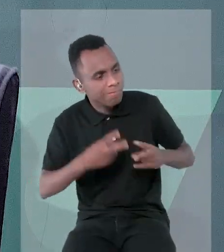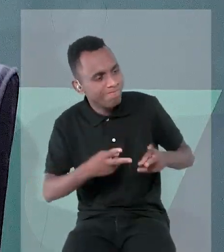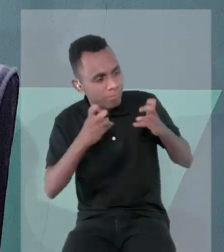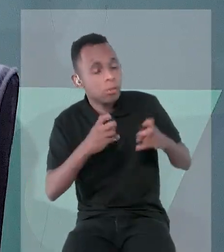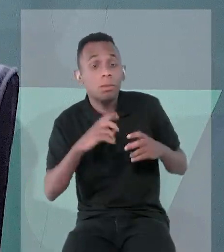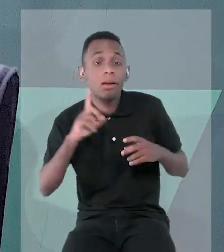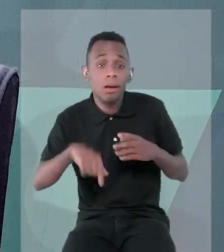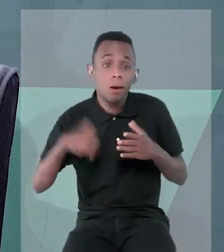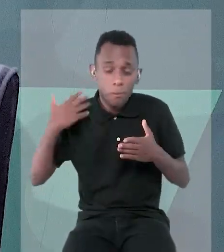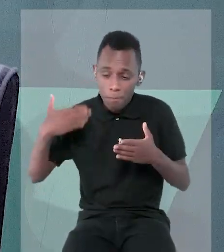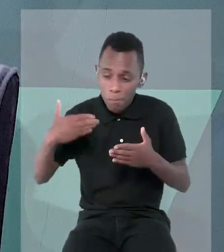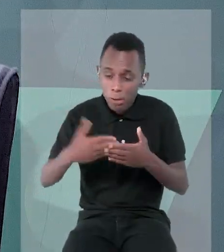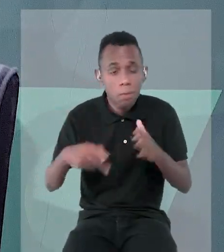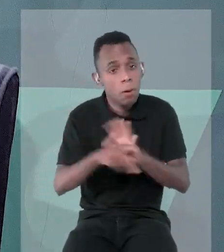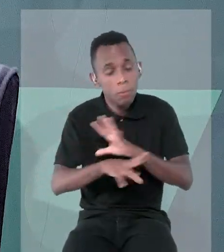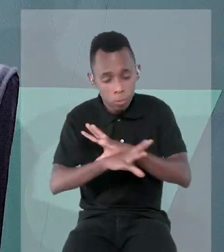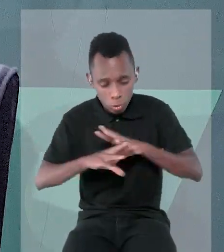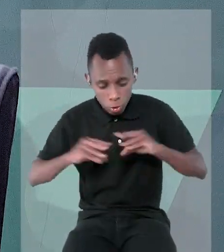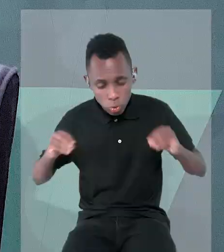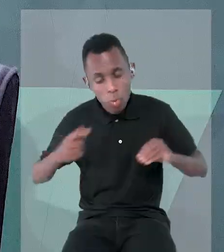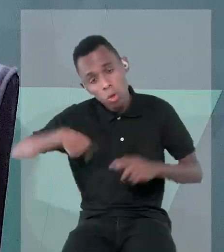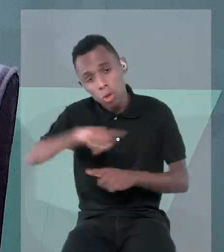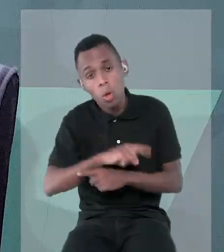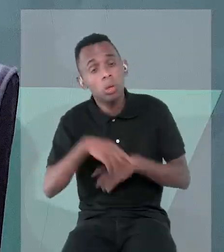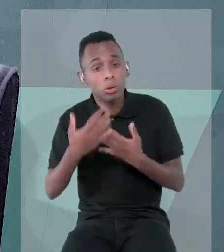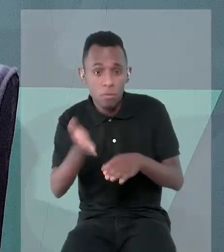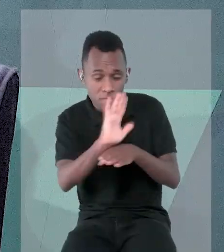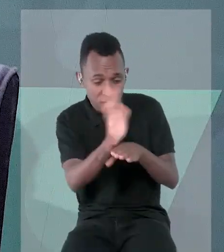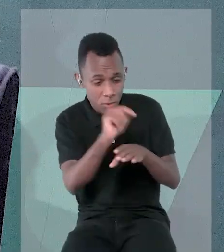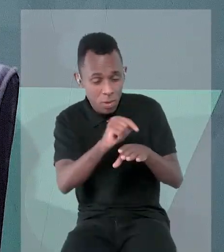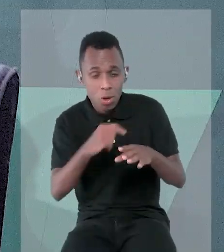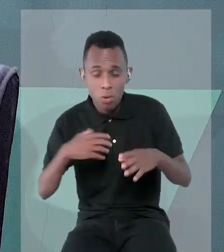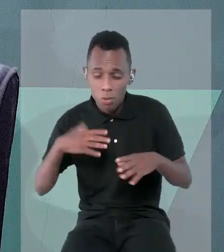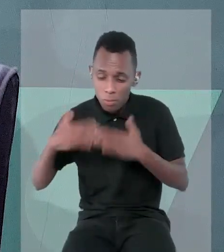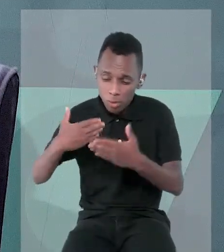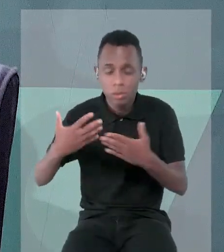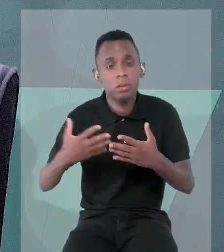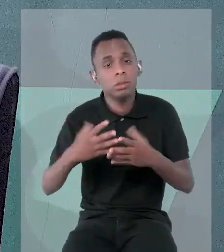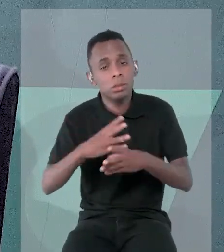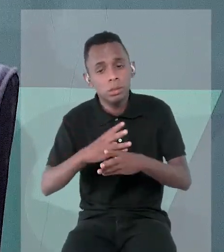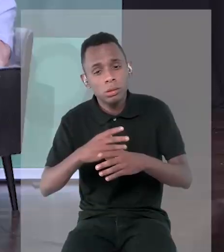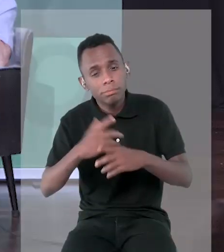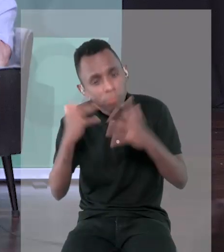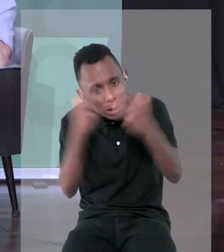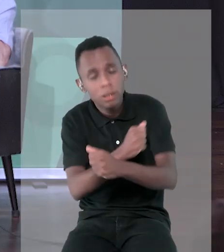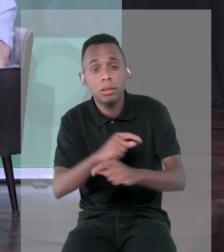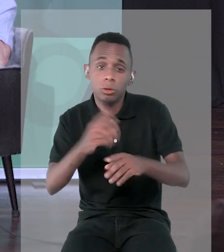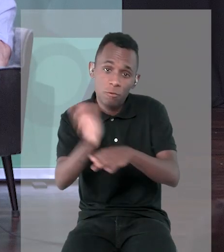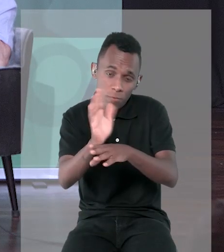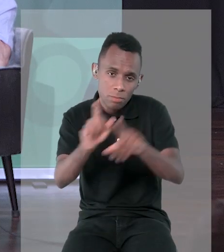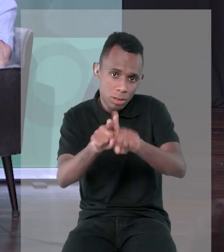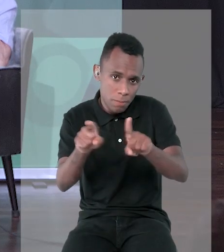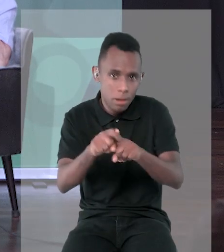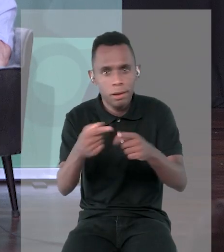foi um processo de cura para a gente. Então, o Sal da Terra foi isso. Foi um processo muito lindo. Apesar do filme, né, além do